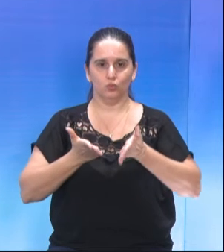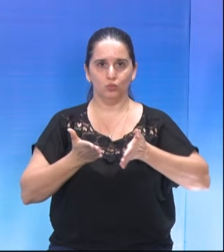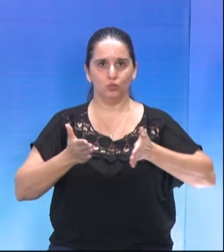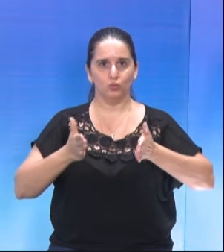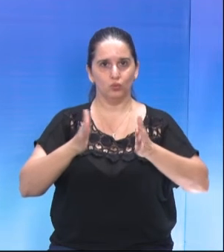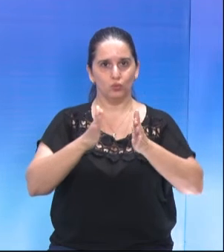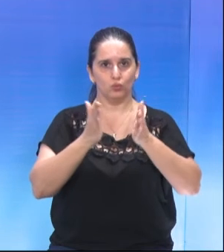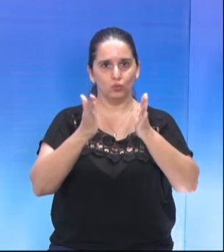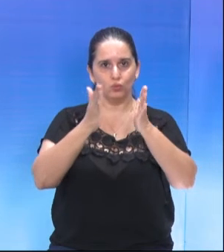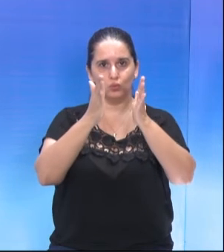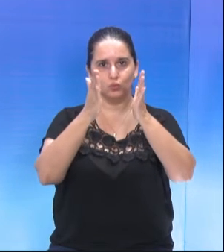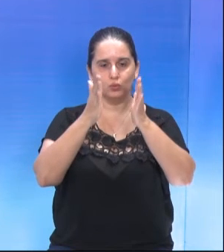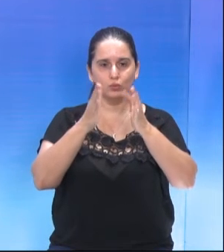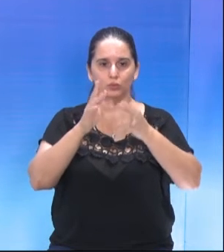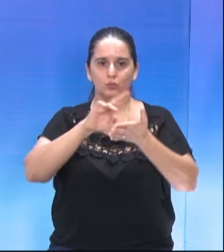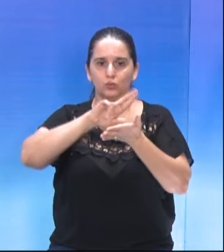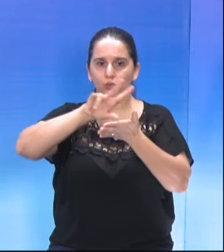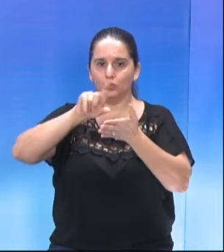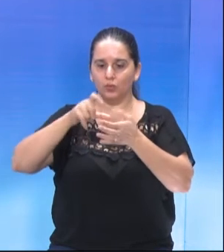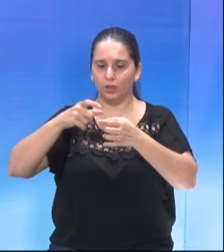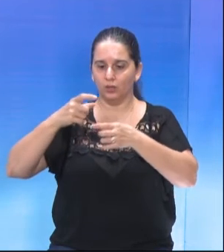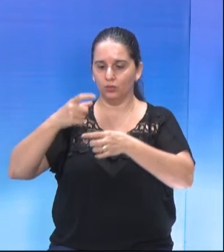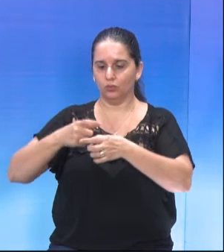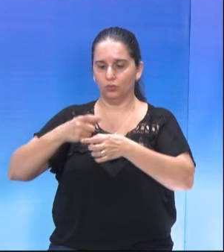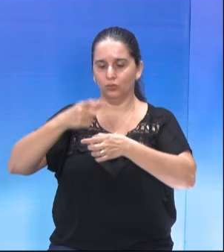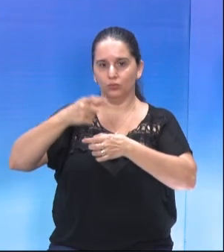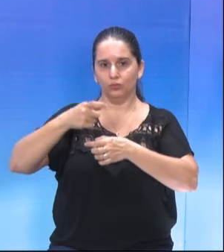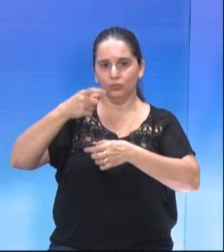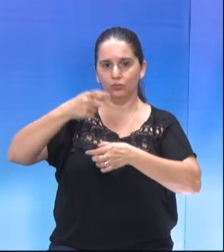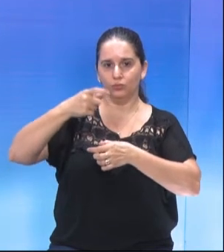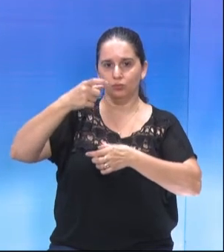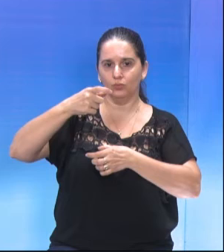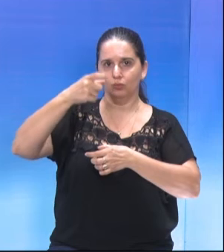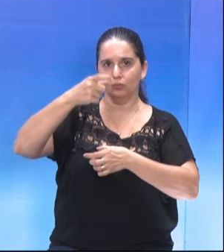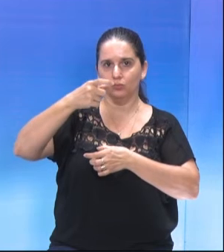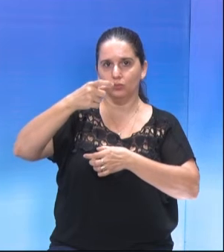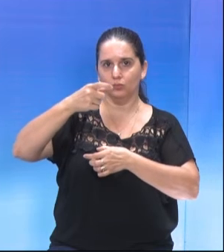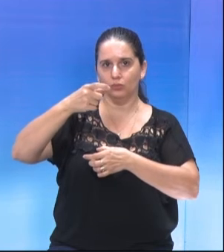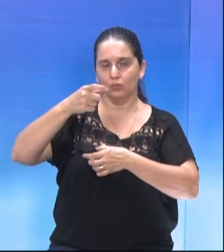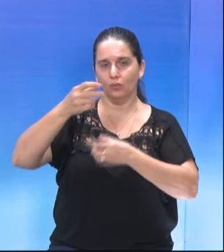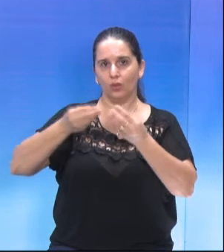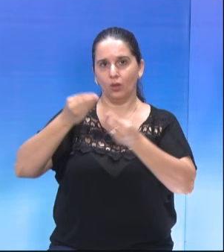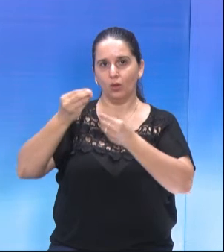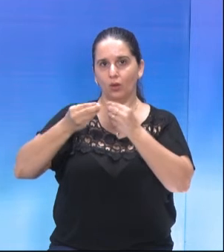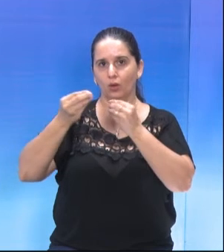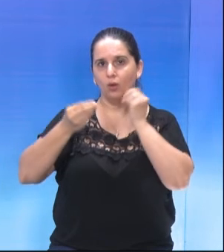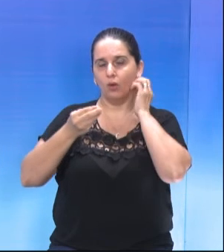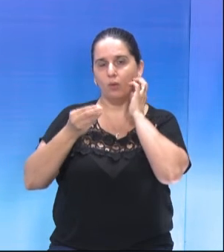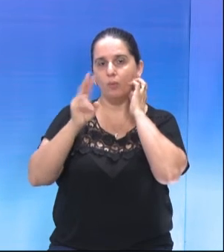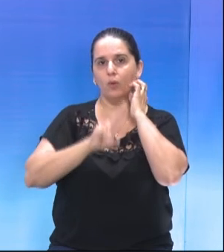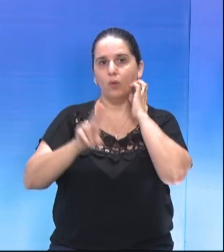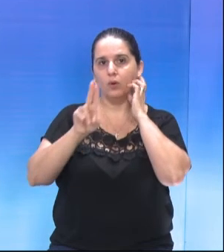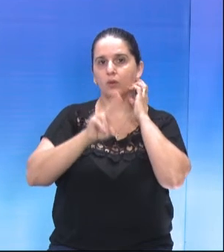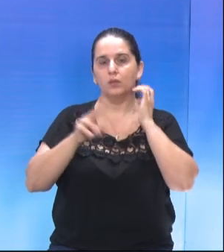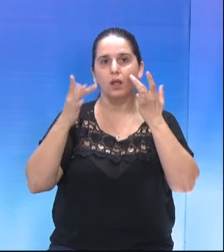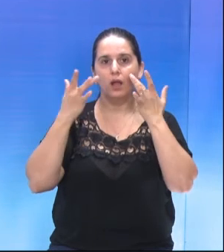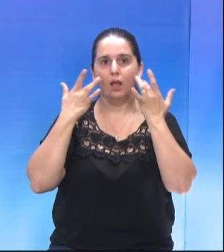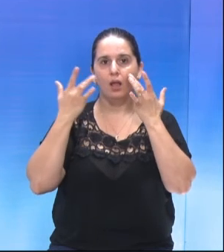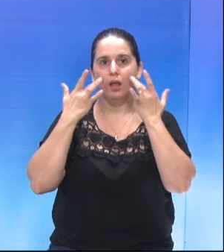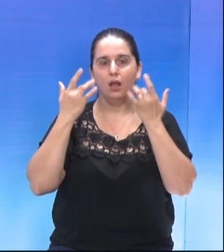utiliza diversos sobrepostos, né? Então, esse trabalho utilizado pela Greenberg, que é